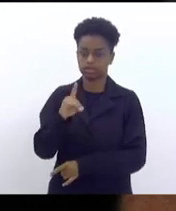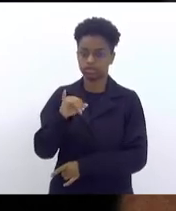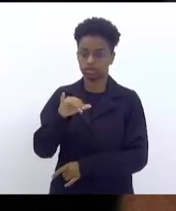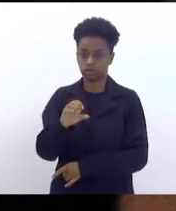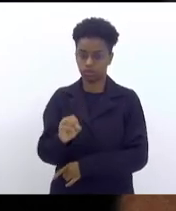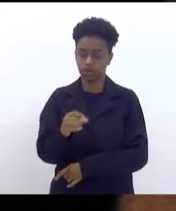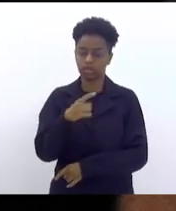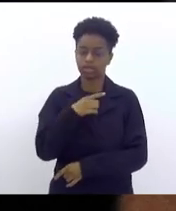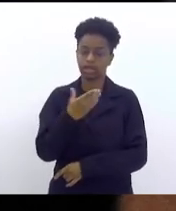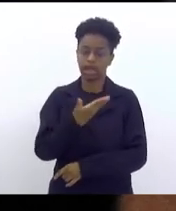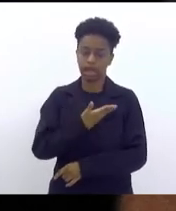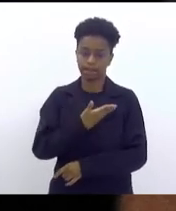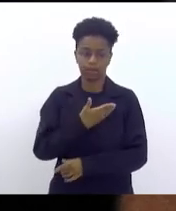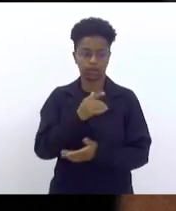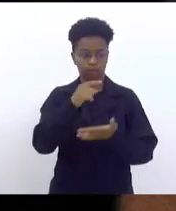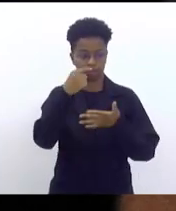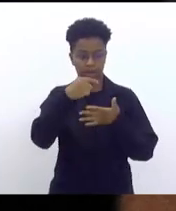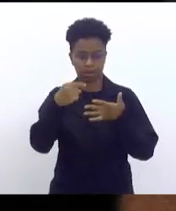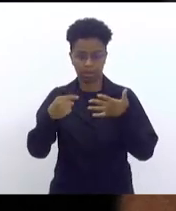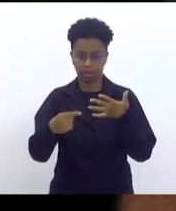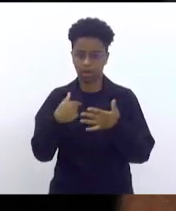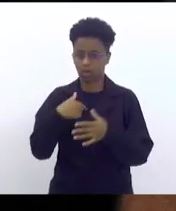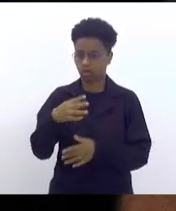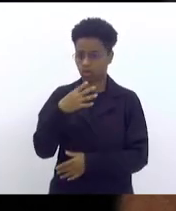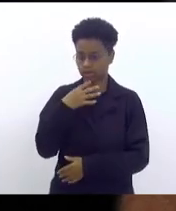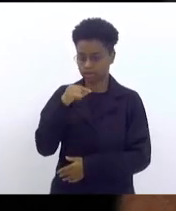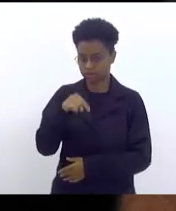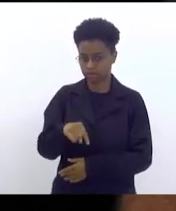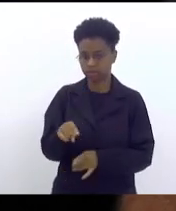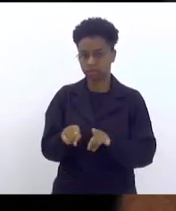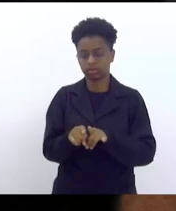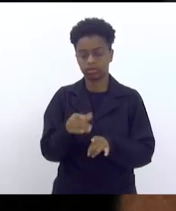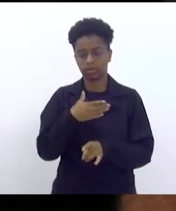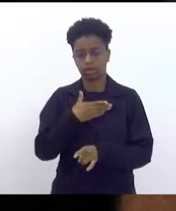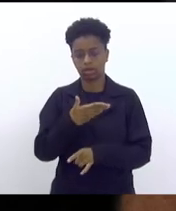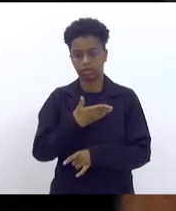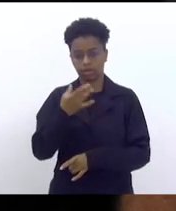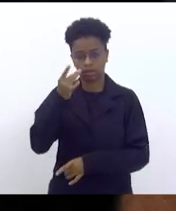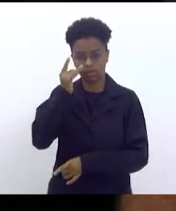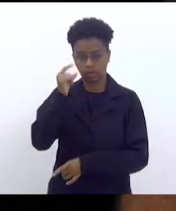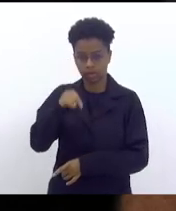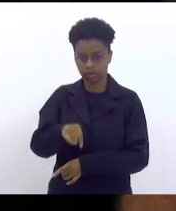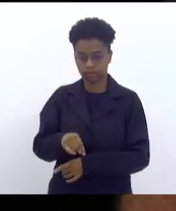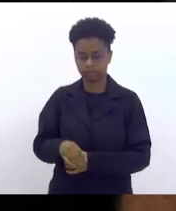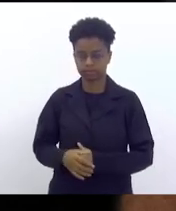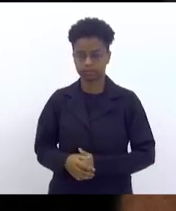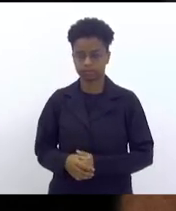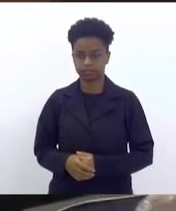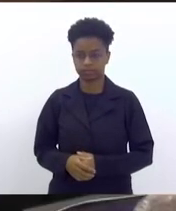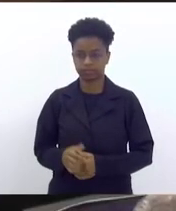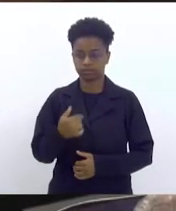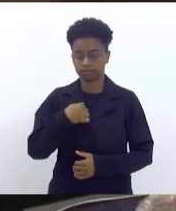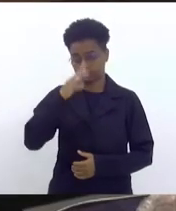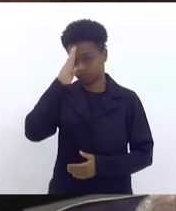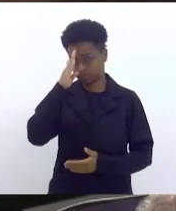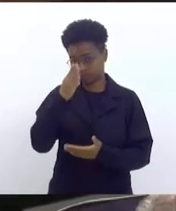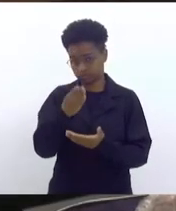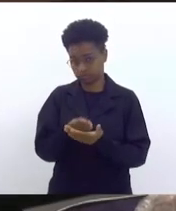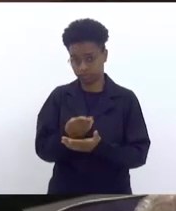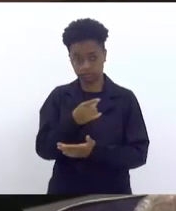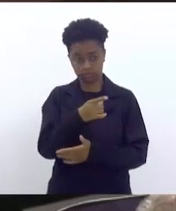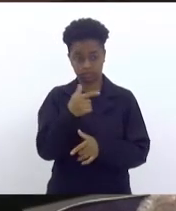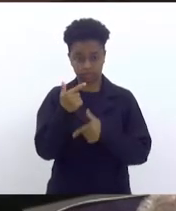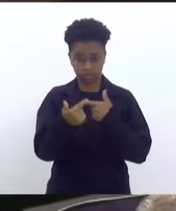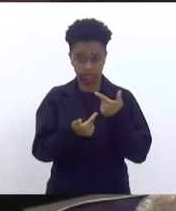Alex que é o pastor Vanderson o meu amigo está aqui presente eu creio que esse